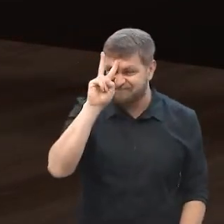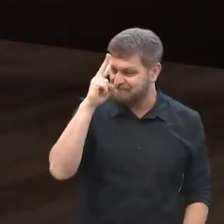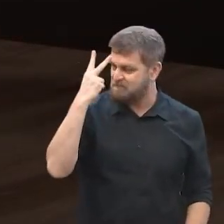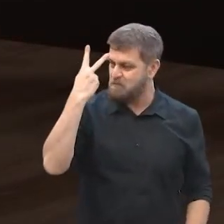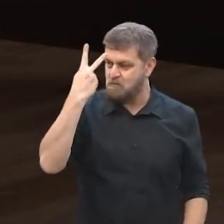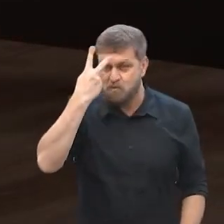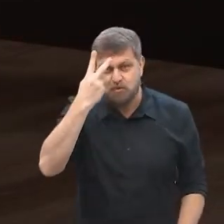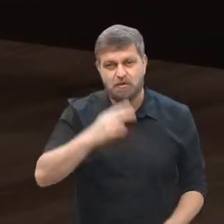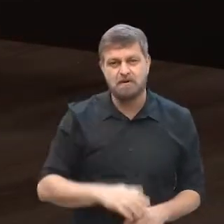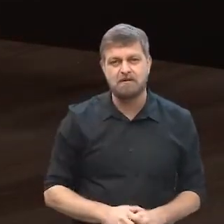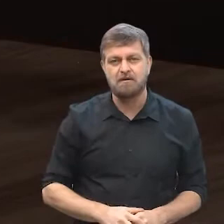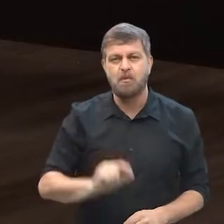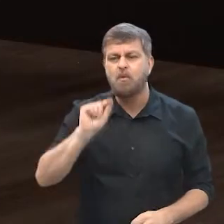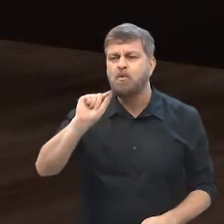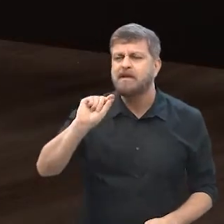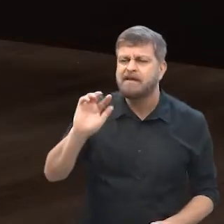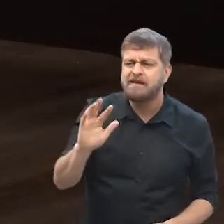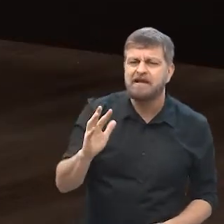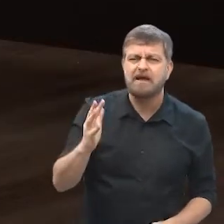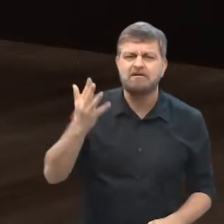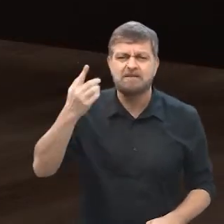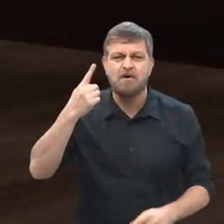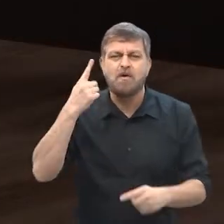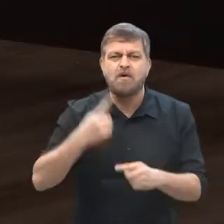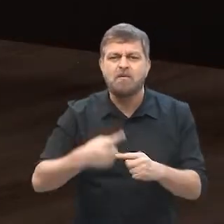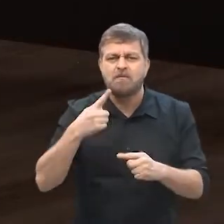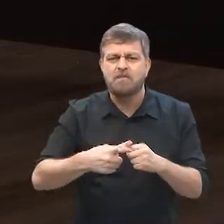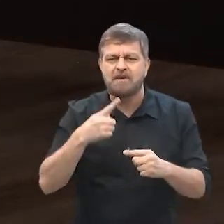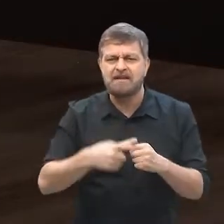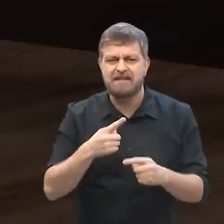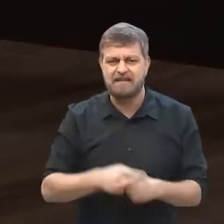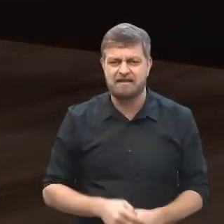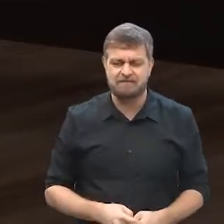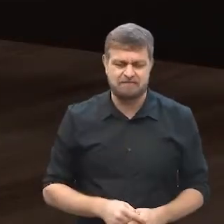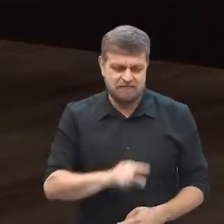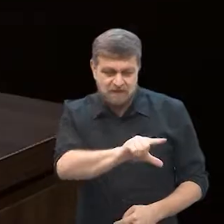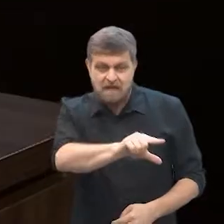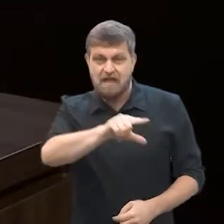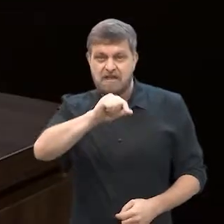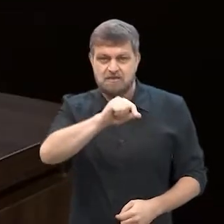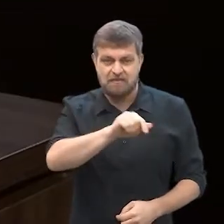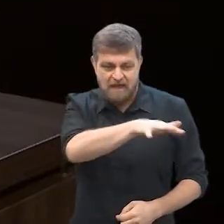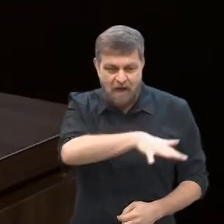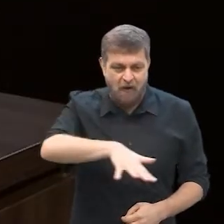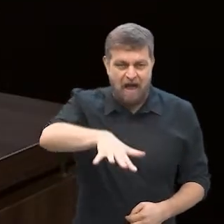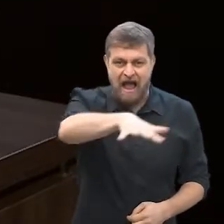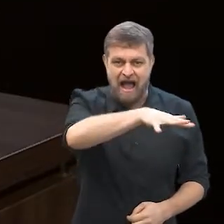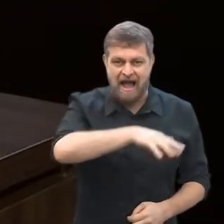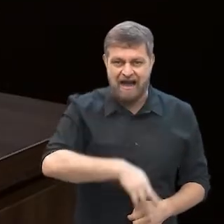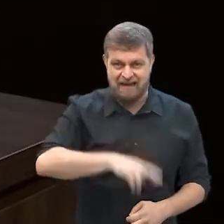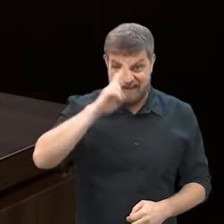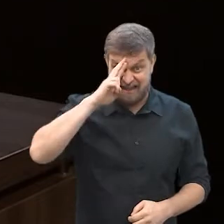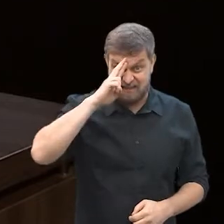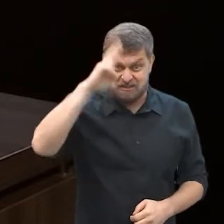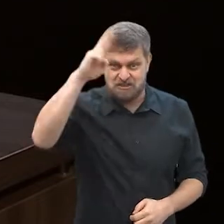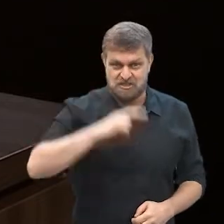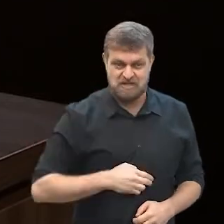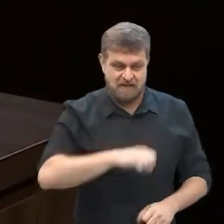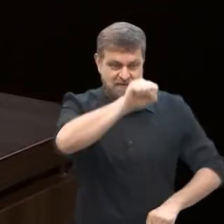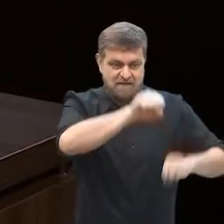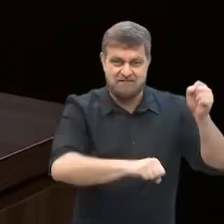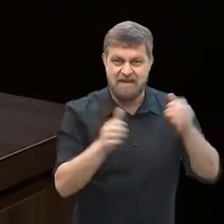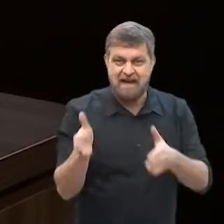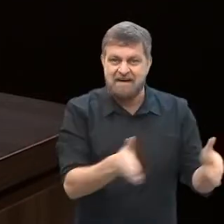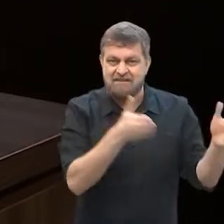de lado. E aí, como surgiu essa oportunidade de, então, ser dono de uma fábrica de